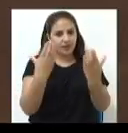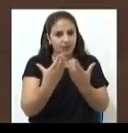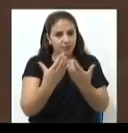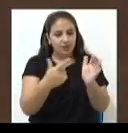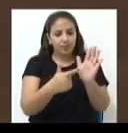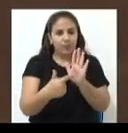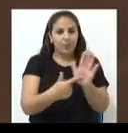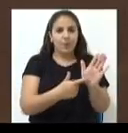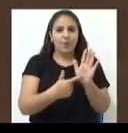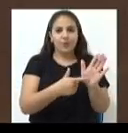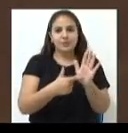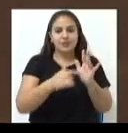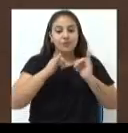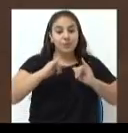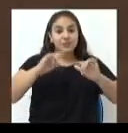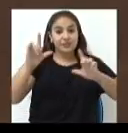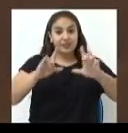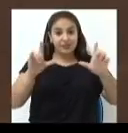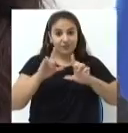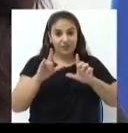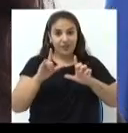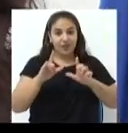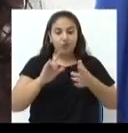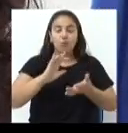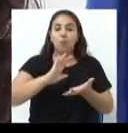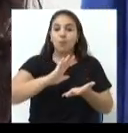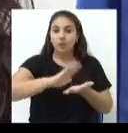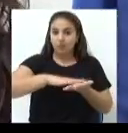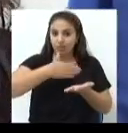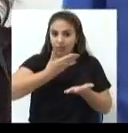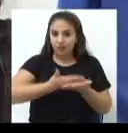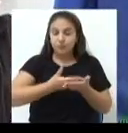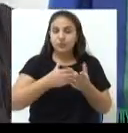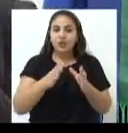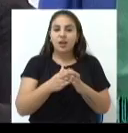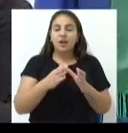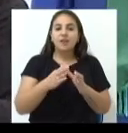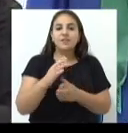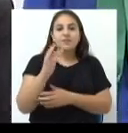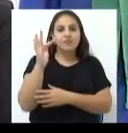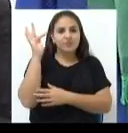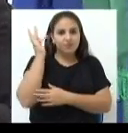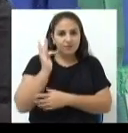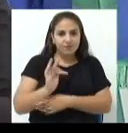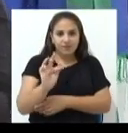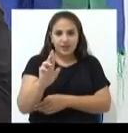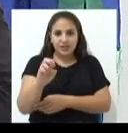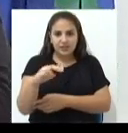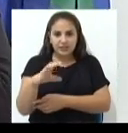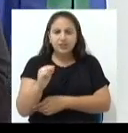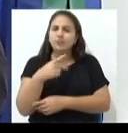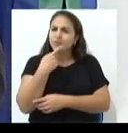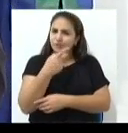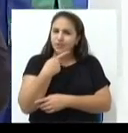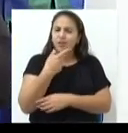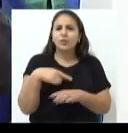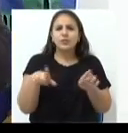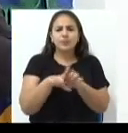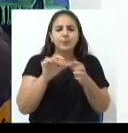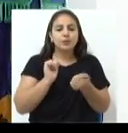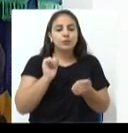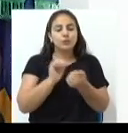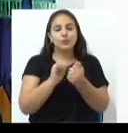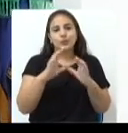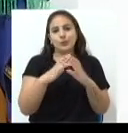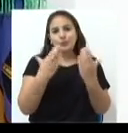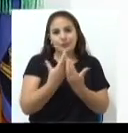seu telejornal com a língua de sinais. A tradutora da equipe, Francine Pimentel, comentou a repercussão